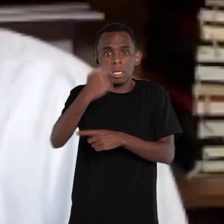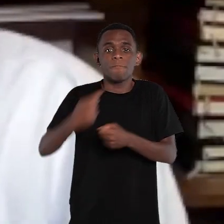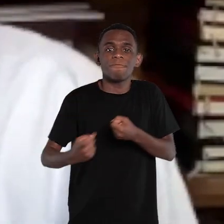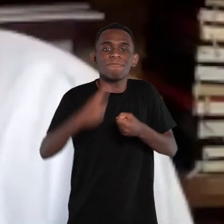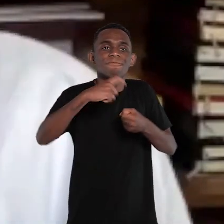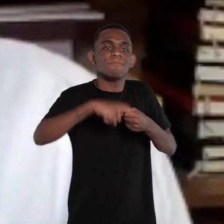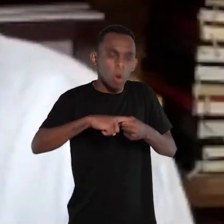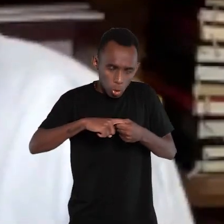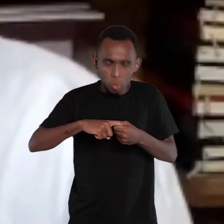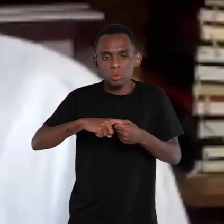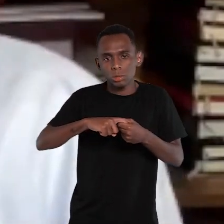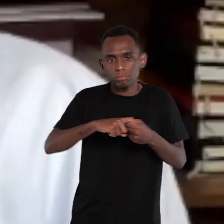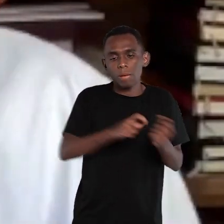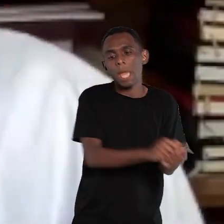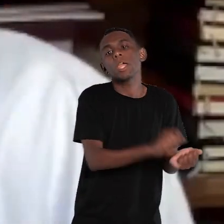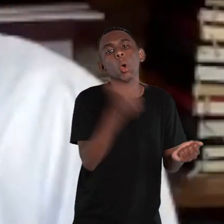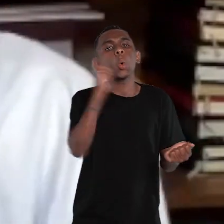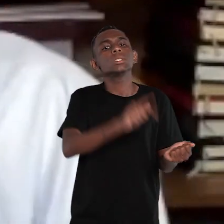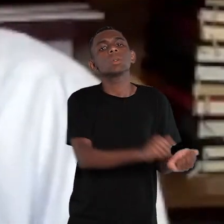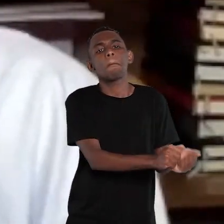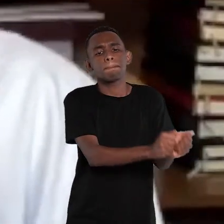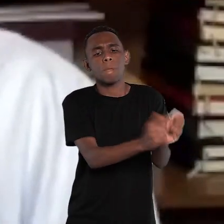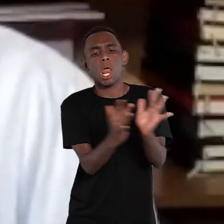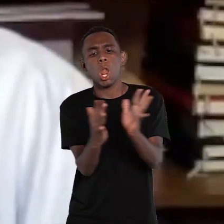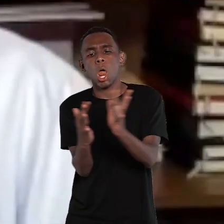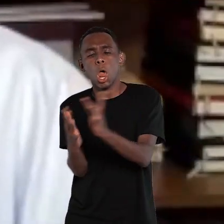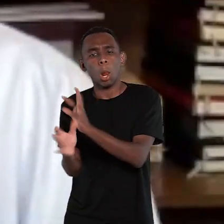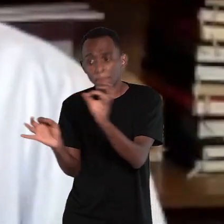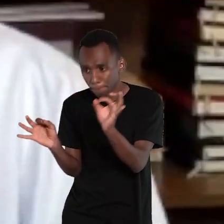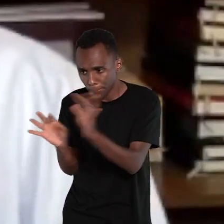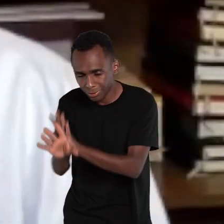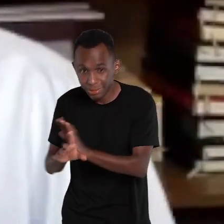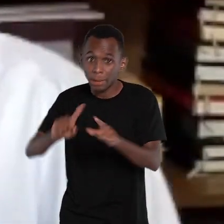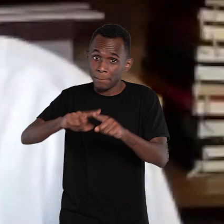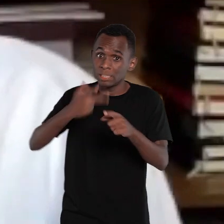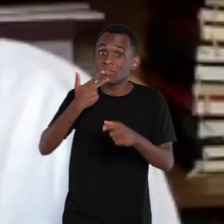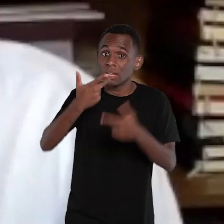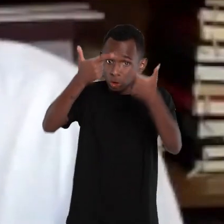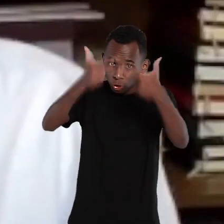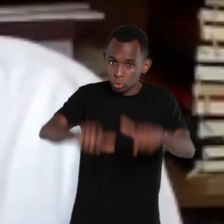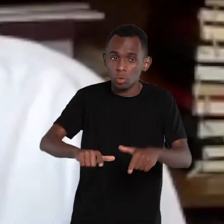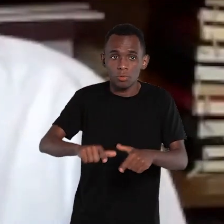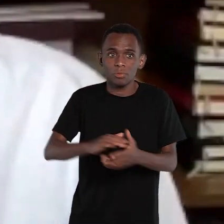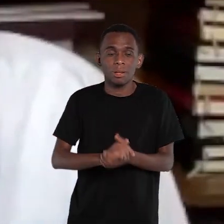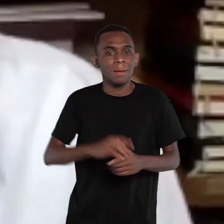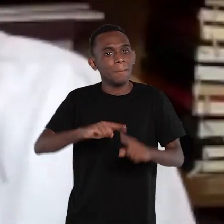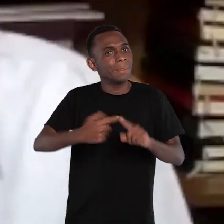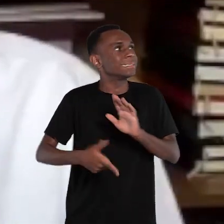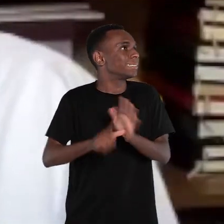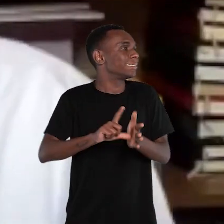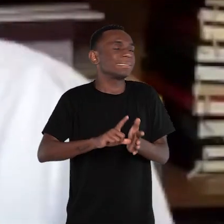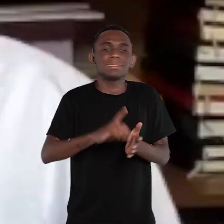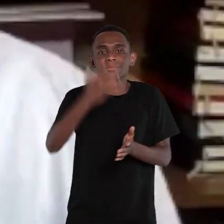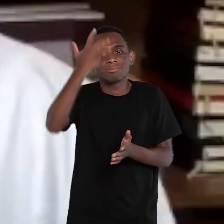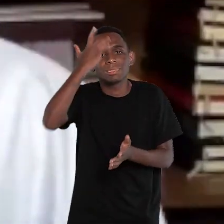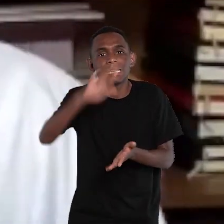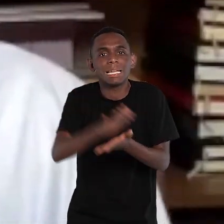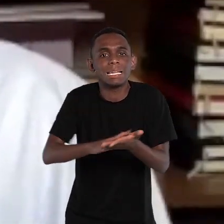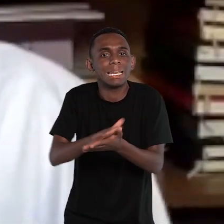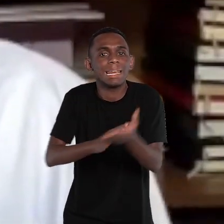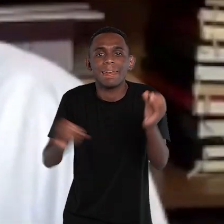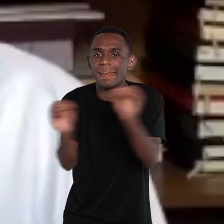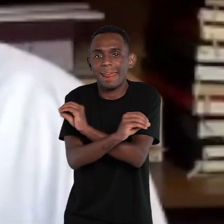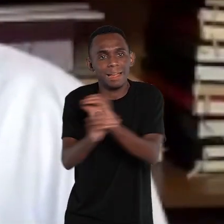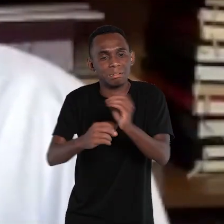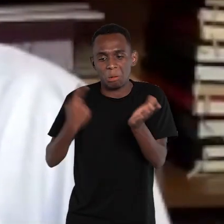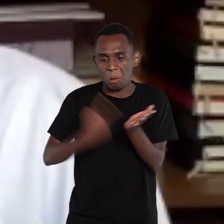volta e eu consigo chegar ao fim e contar uma história, uma boa história. Mas, eu repito, eu nada sei sobre ela no momento em que eu me